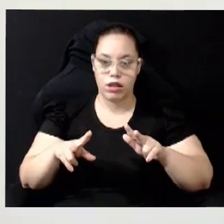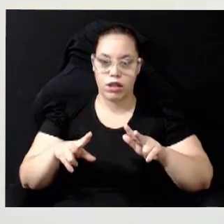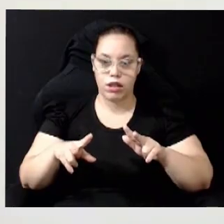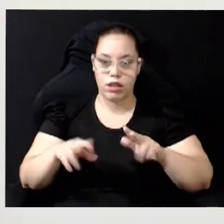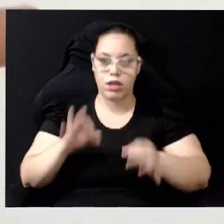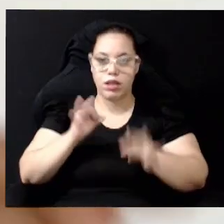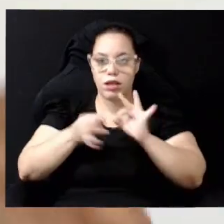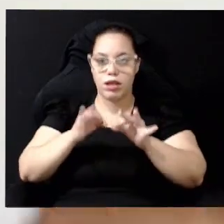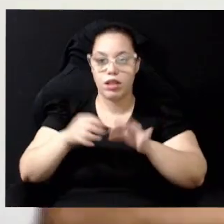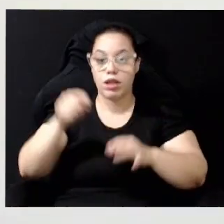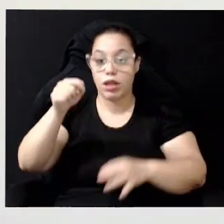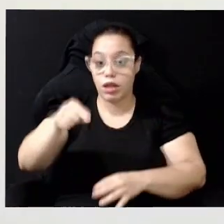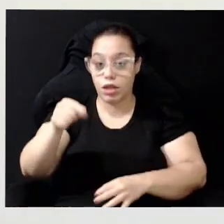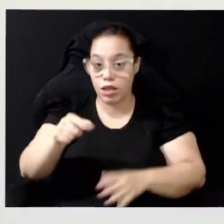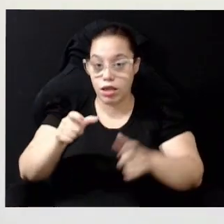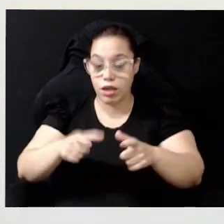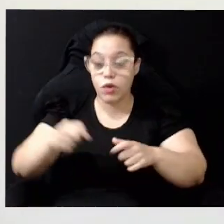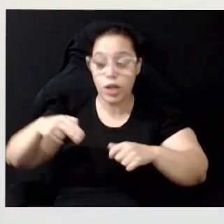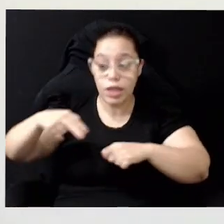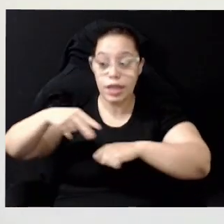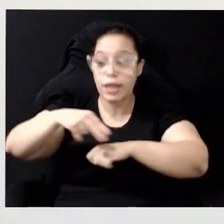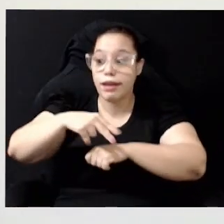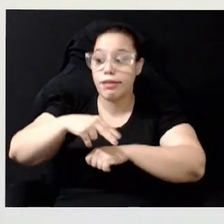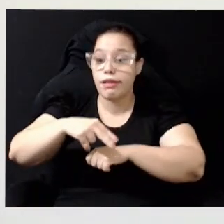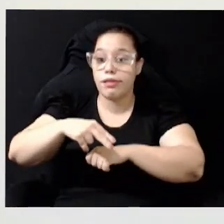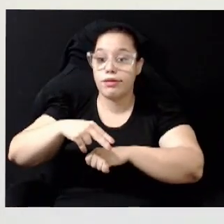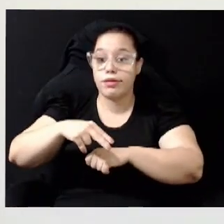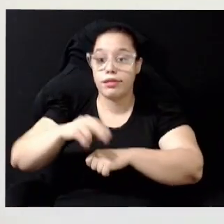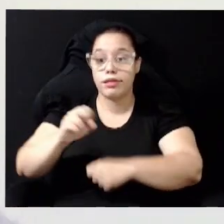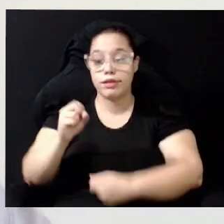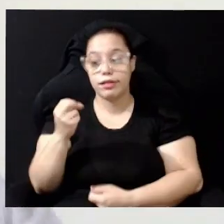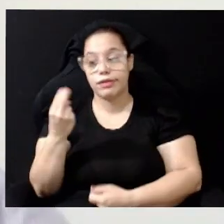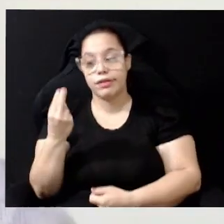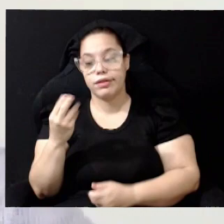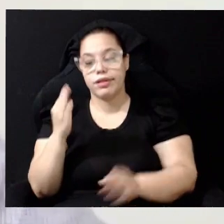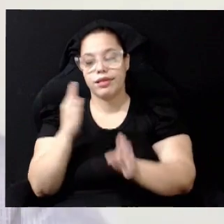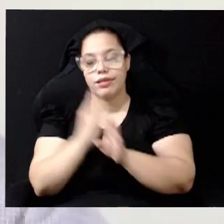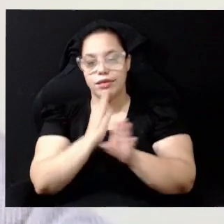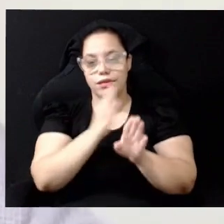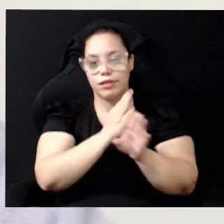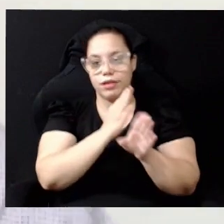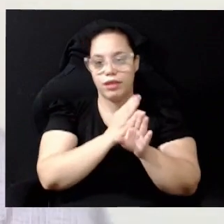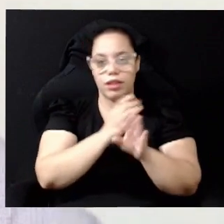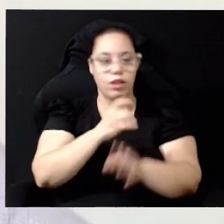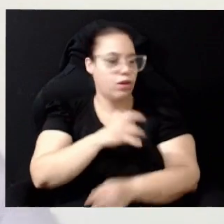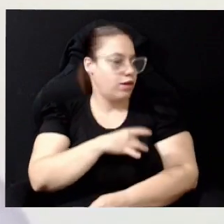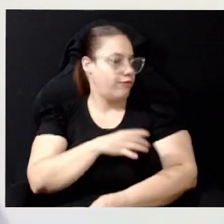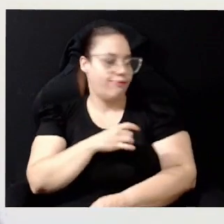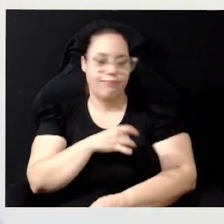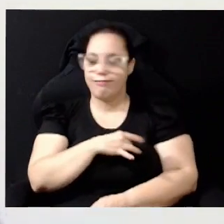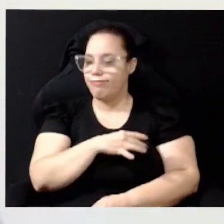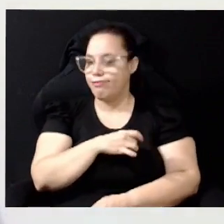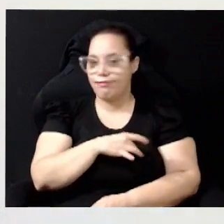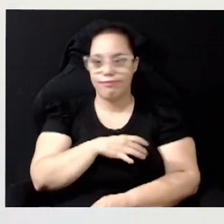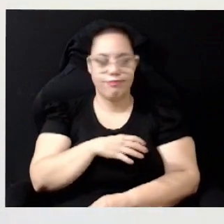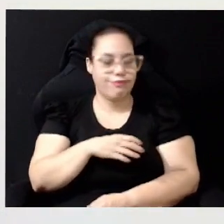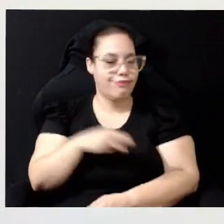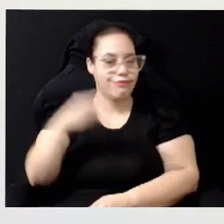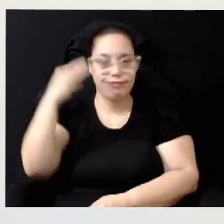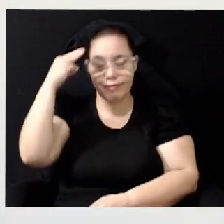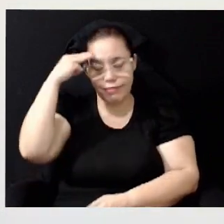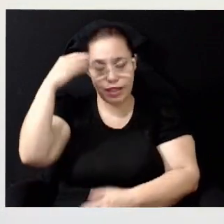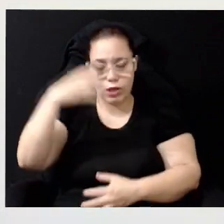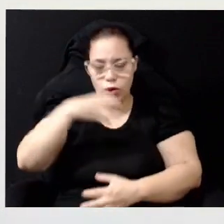é justamente esses lugares que você tem que ir. Ou seja, é se encontrando, não tenha medo dessas